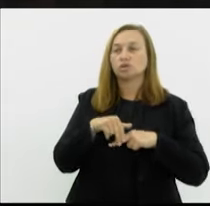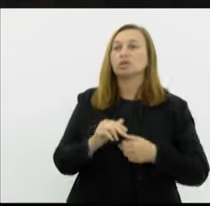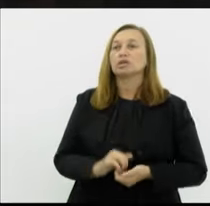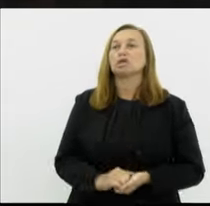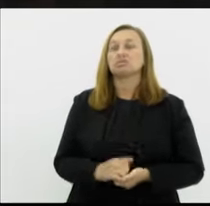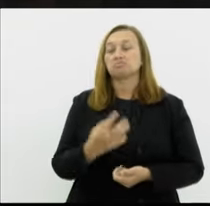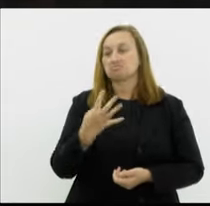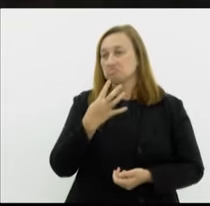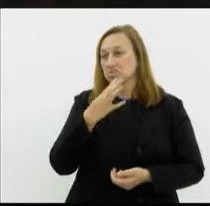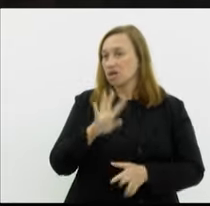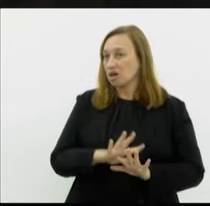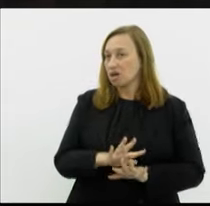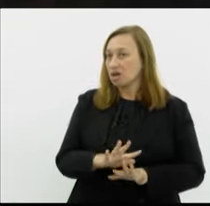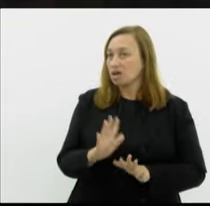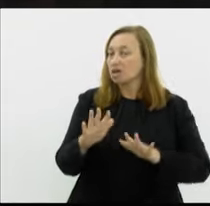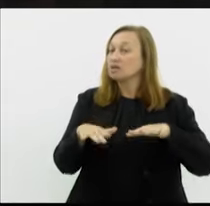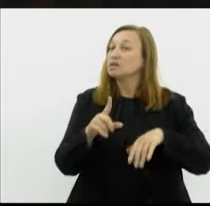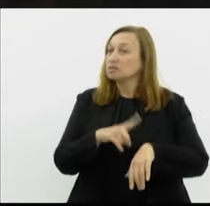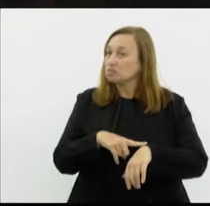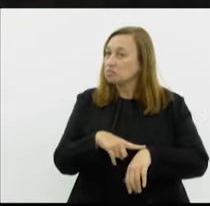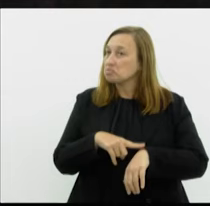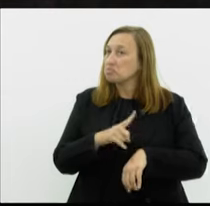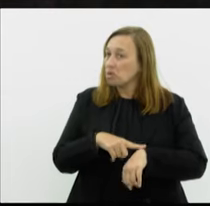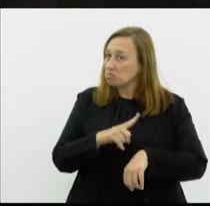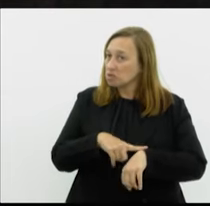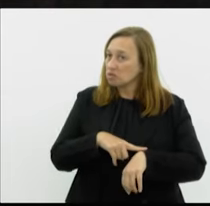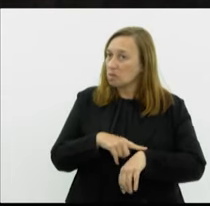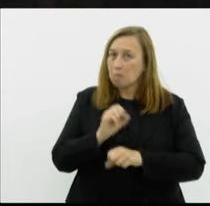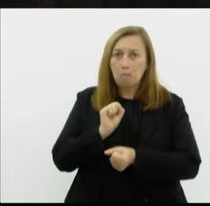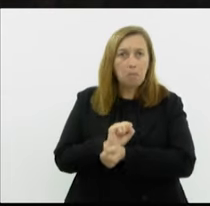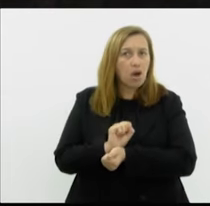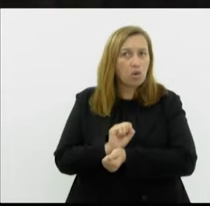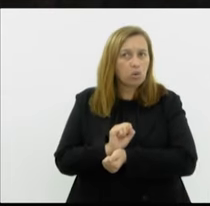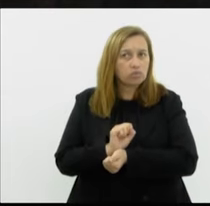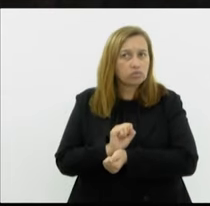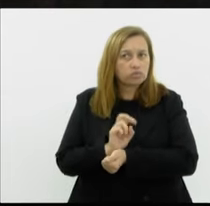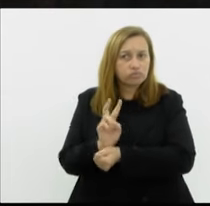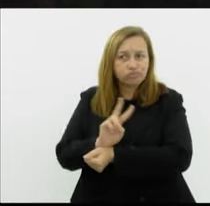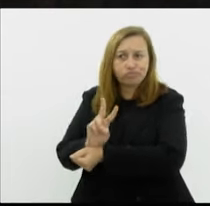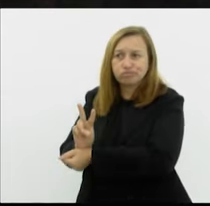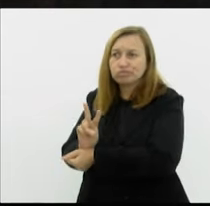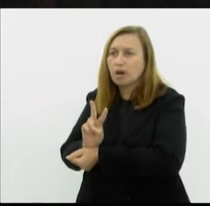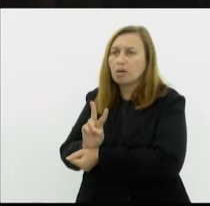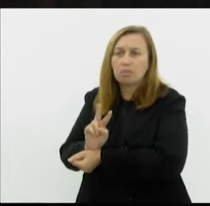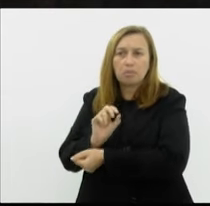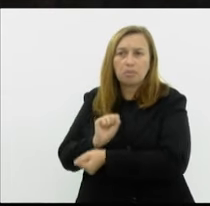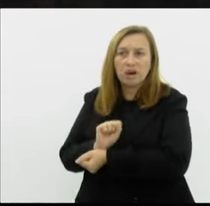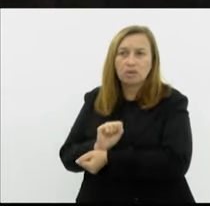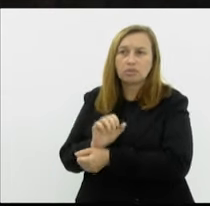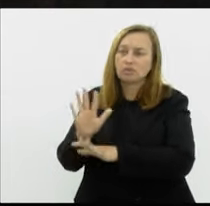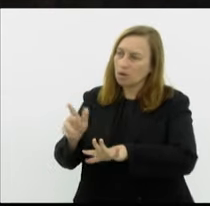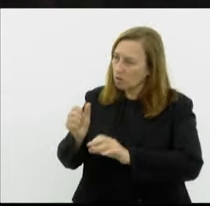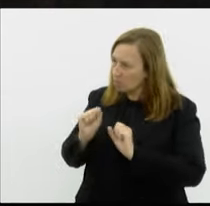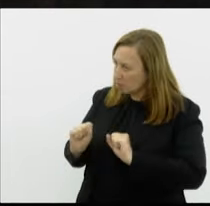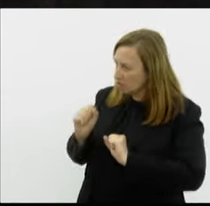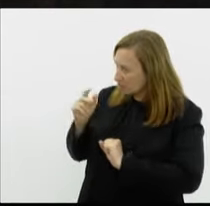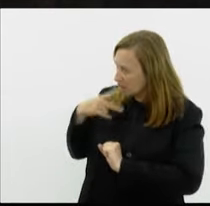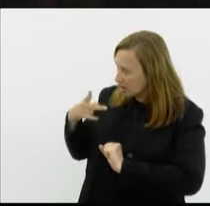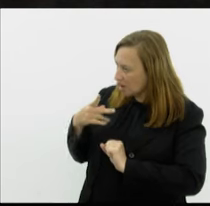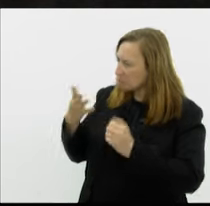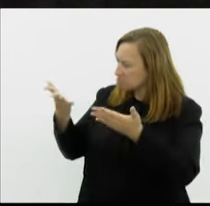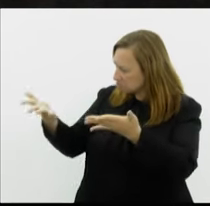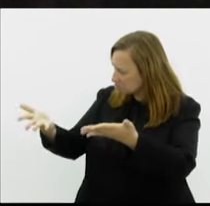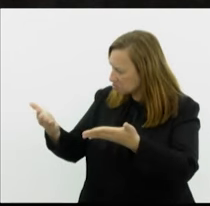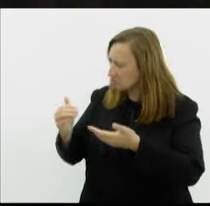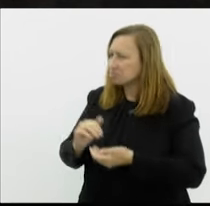desconheço, em determinado momento, parou de fazer. Só me dá uma parte? Todos que Vossa